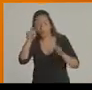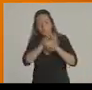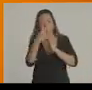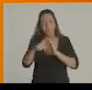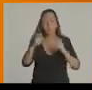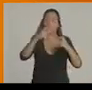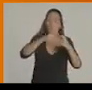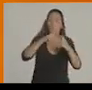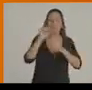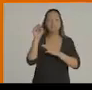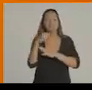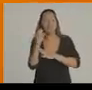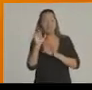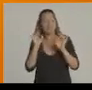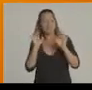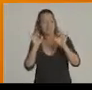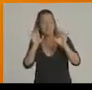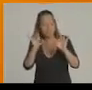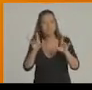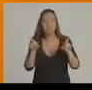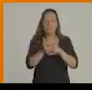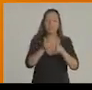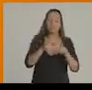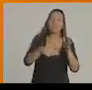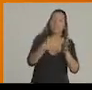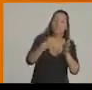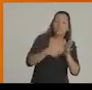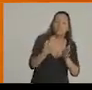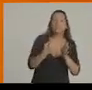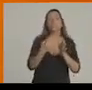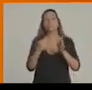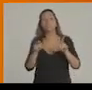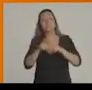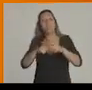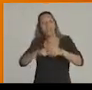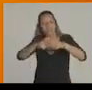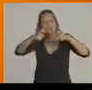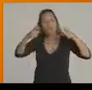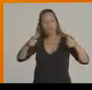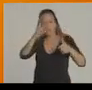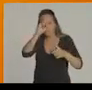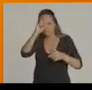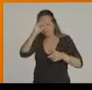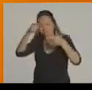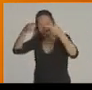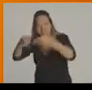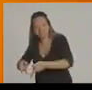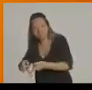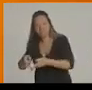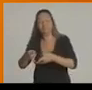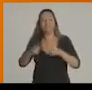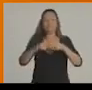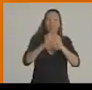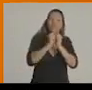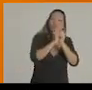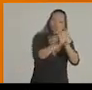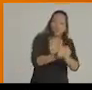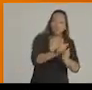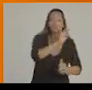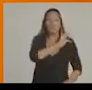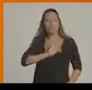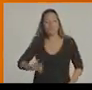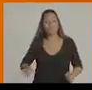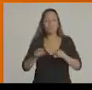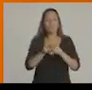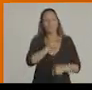com médicos especialistas e cirurgias de pequeno porte. Ampliar a oferta de leitos da cidade junto com os governos federal e estadual.